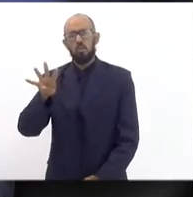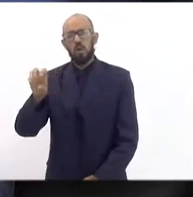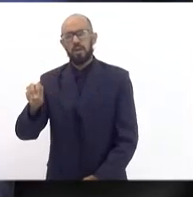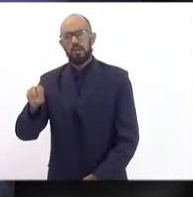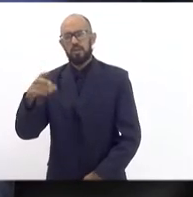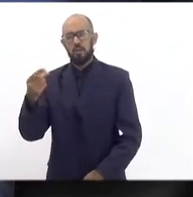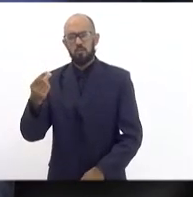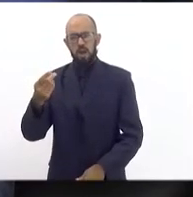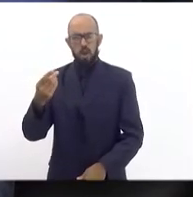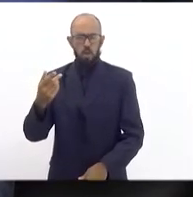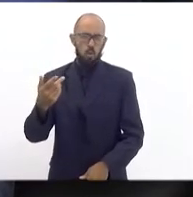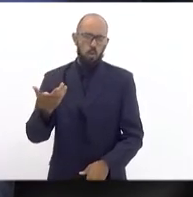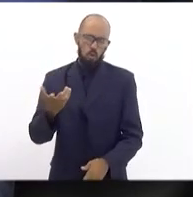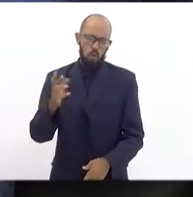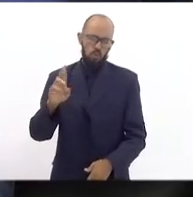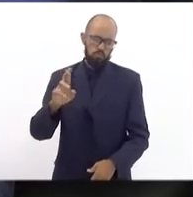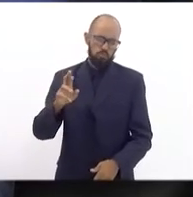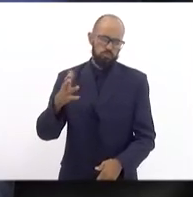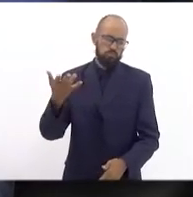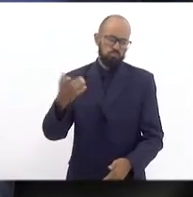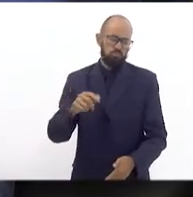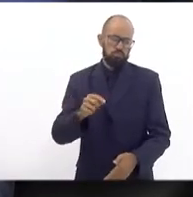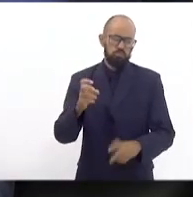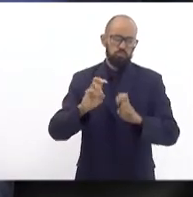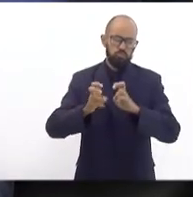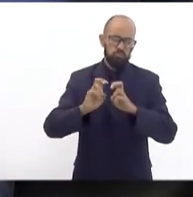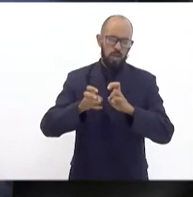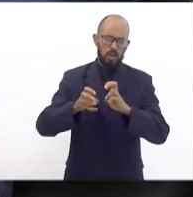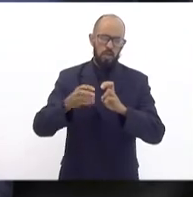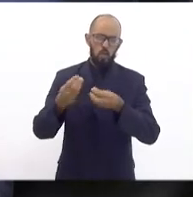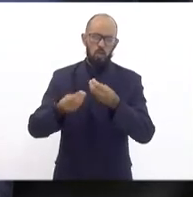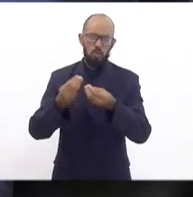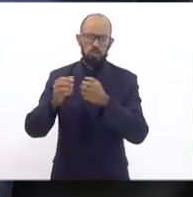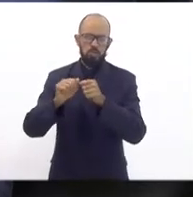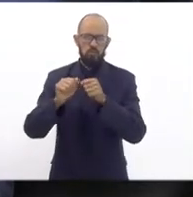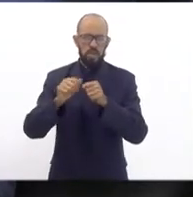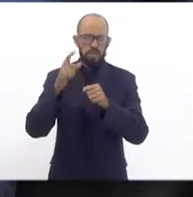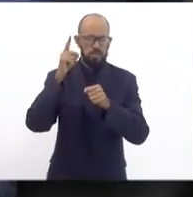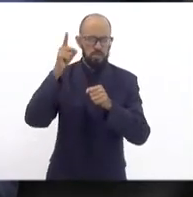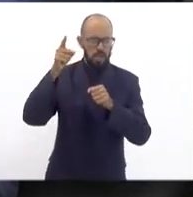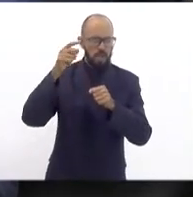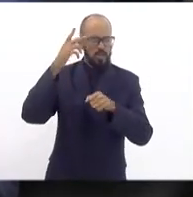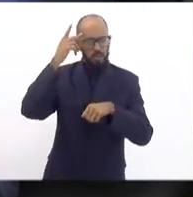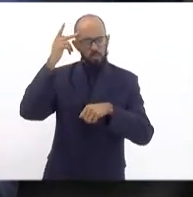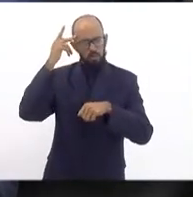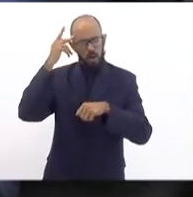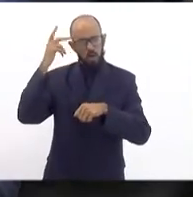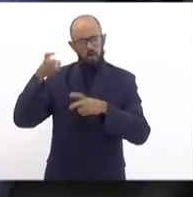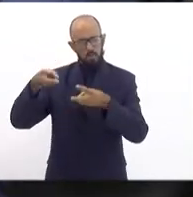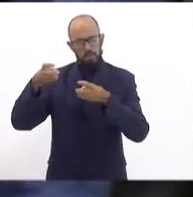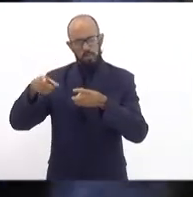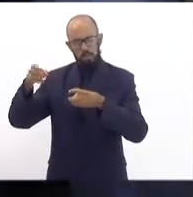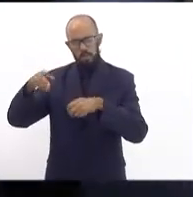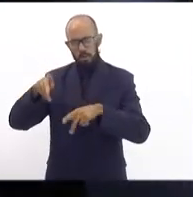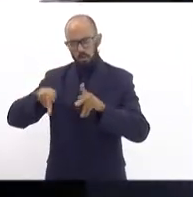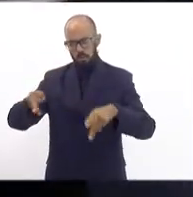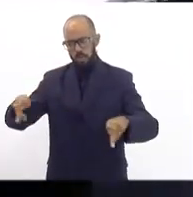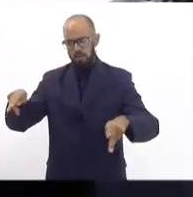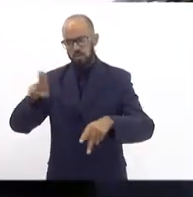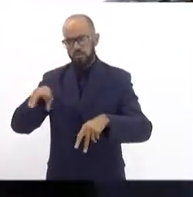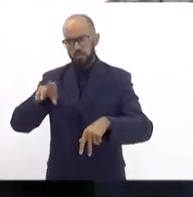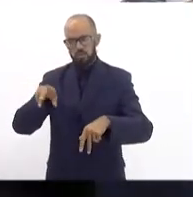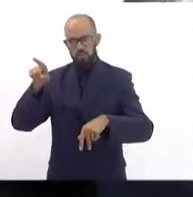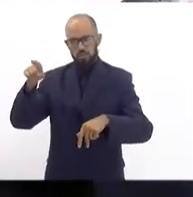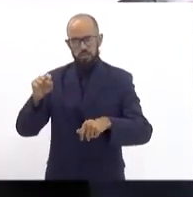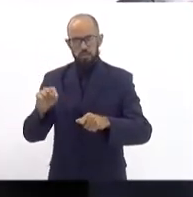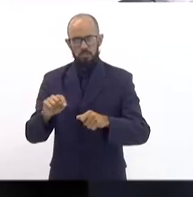valor da tarifa, como foi feito o reajuste lá e considerando a condição do cidadão que lá utiliza, inclusive para nem se